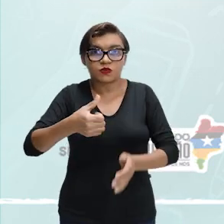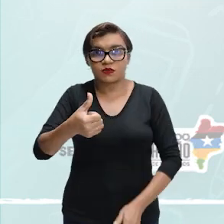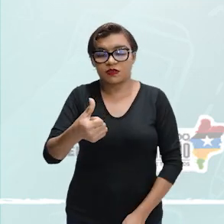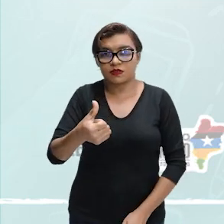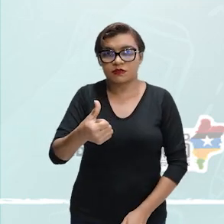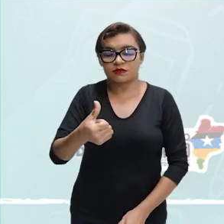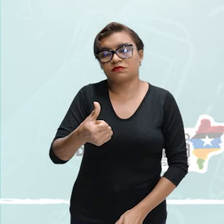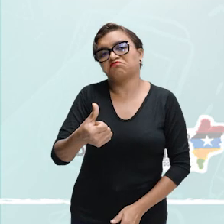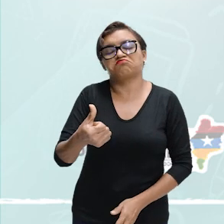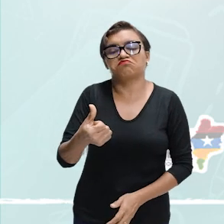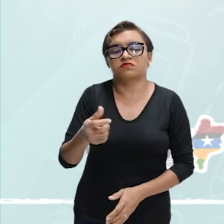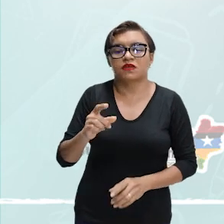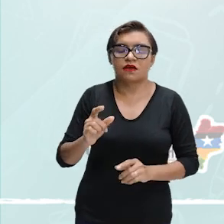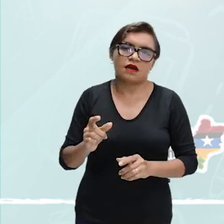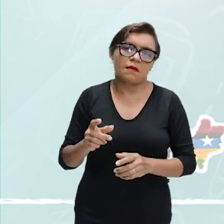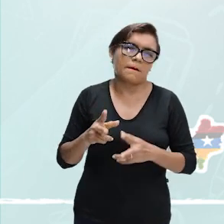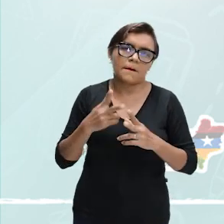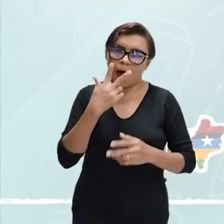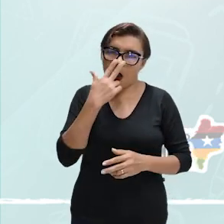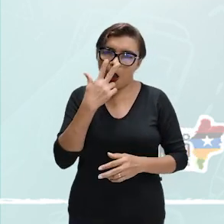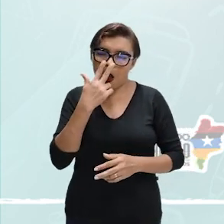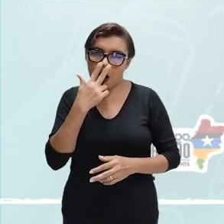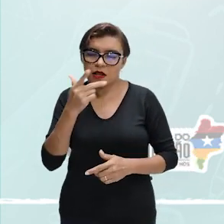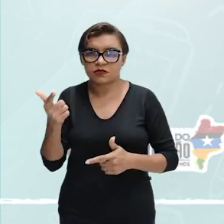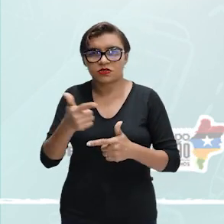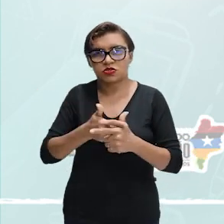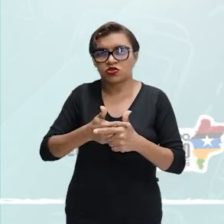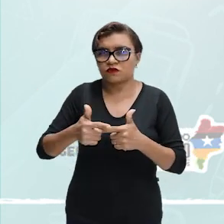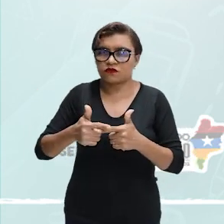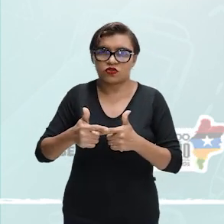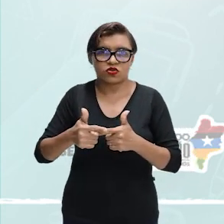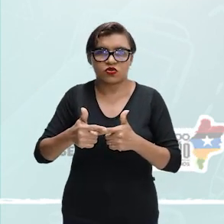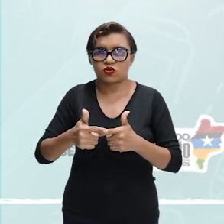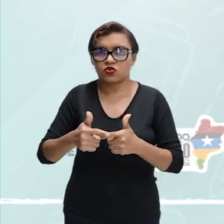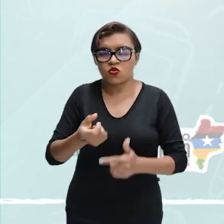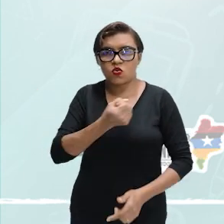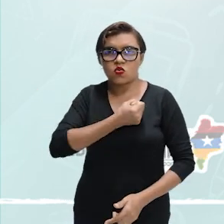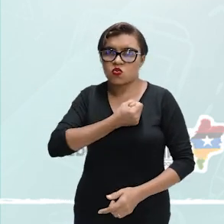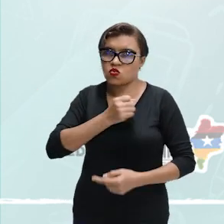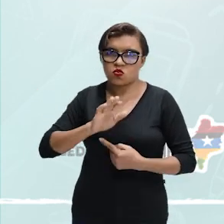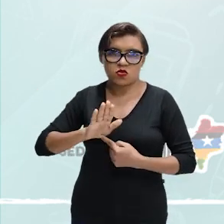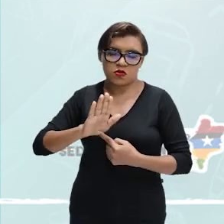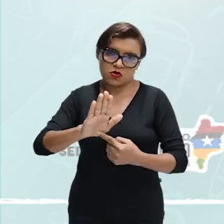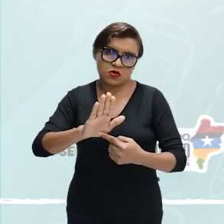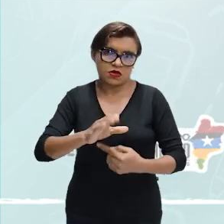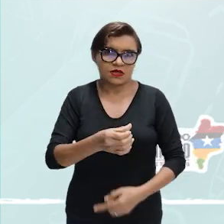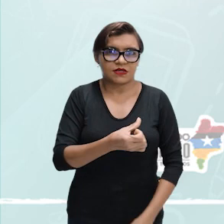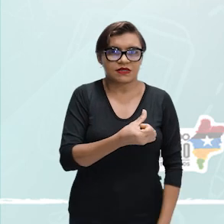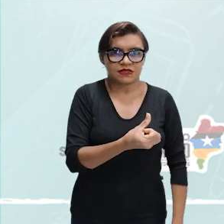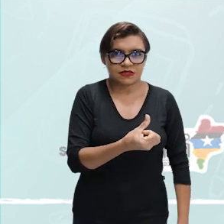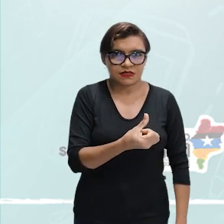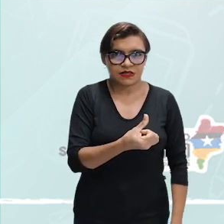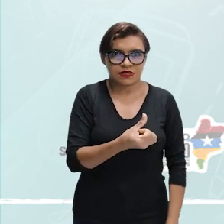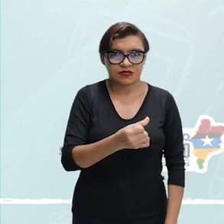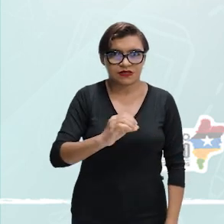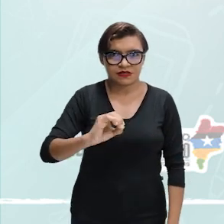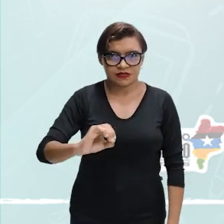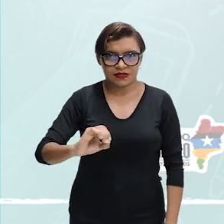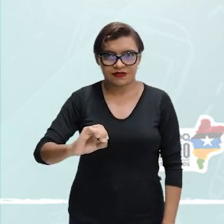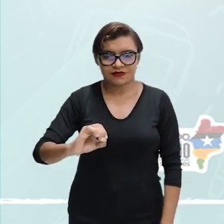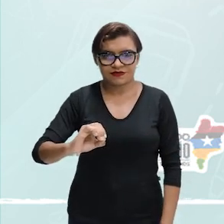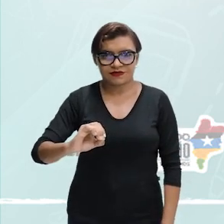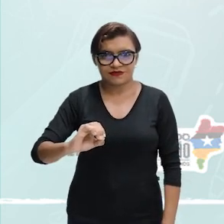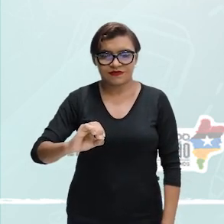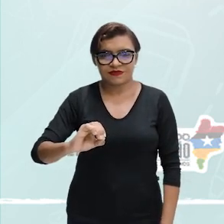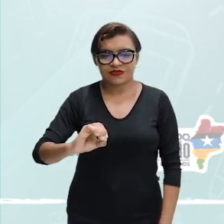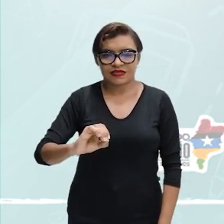é o mesmo que eu dividir 1 por um número que apresenta aí 6 zeros. Ok?